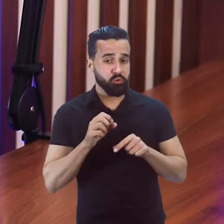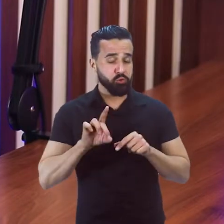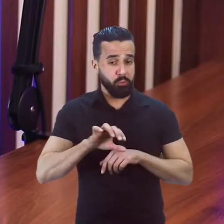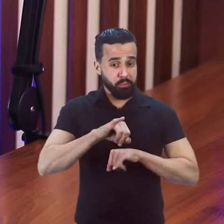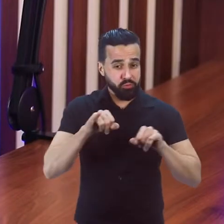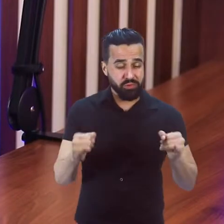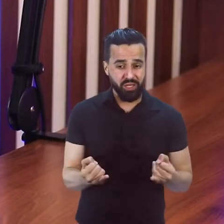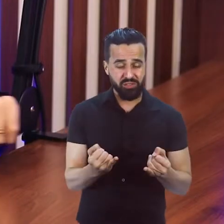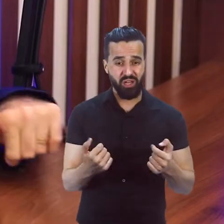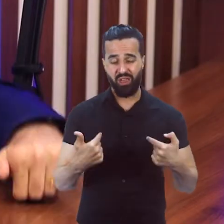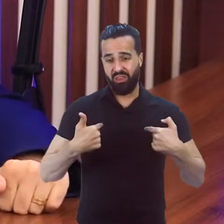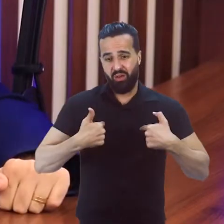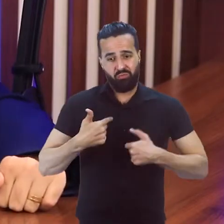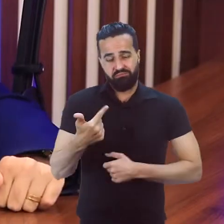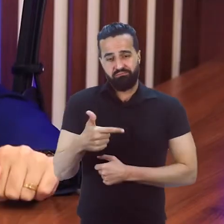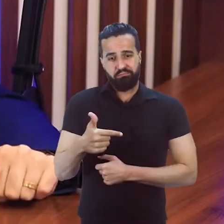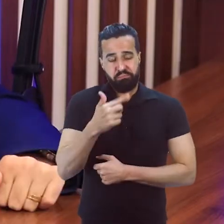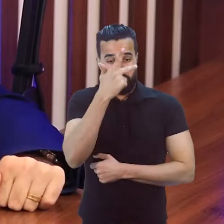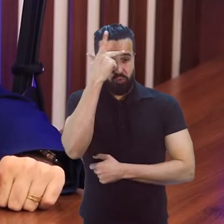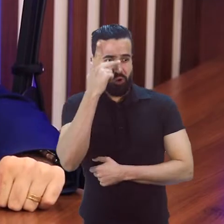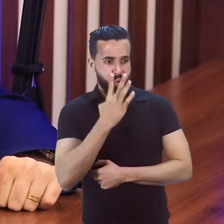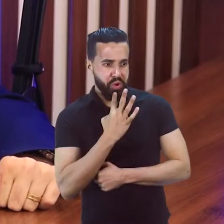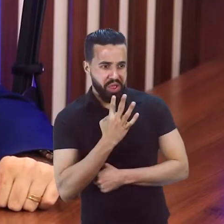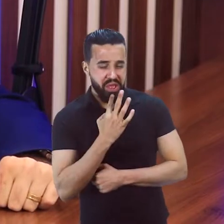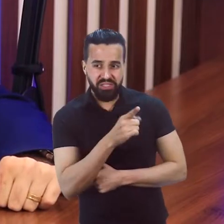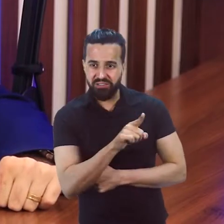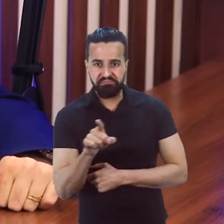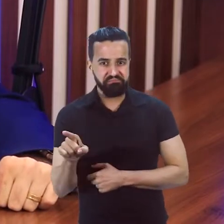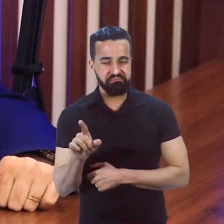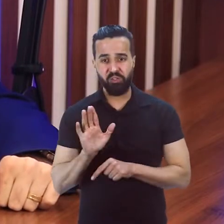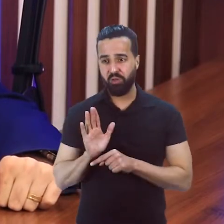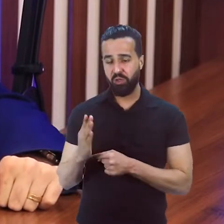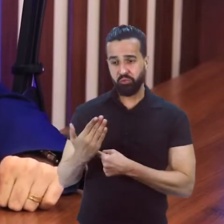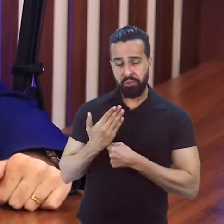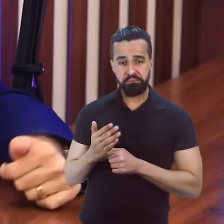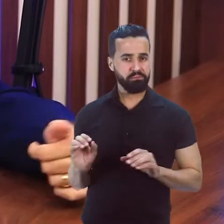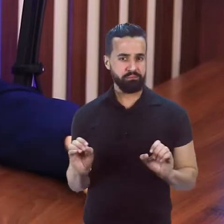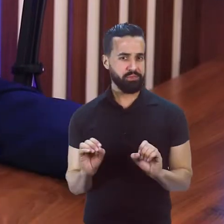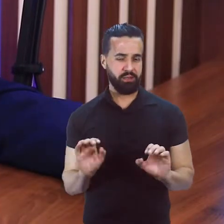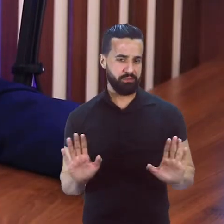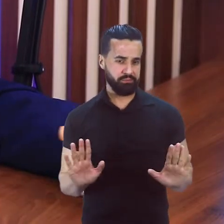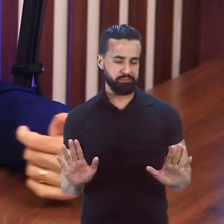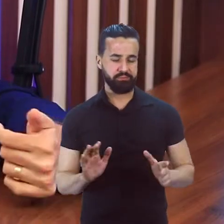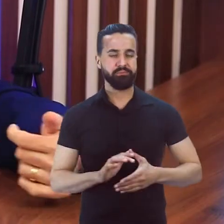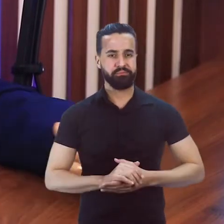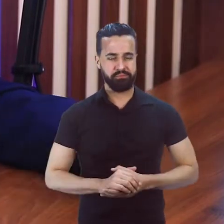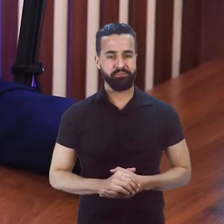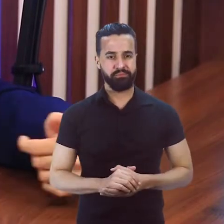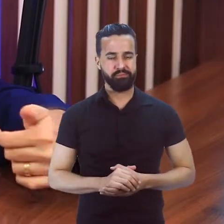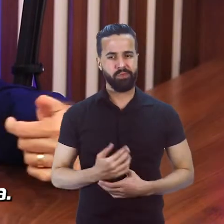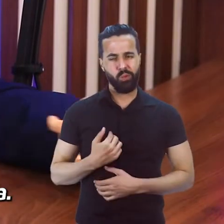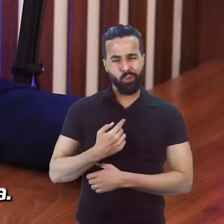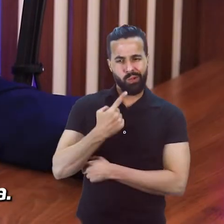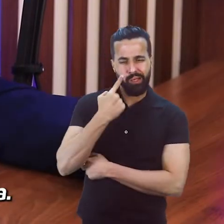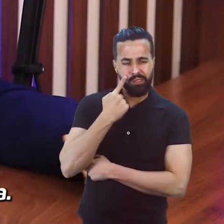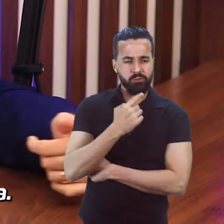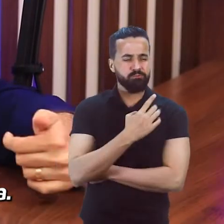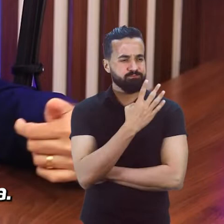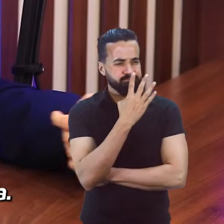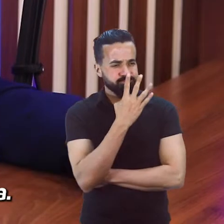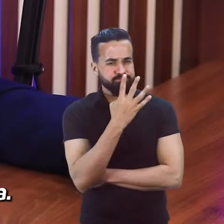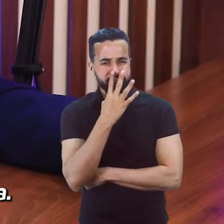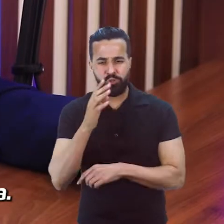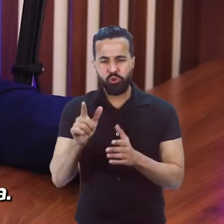Era outros tempos, né? E aí eu ficava olhando, comprando jornal,